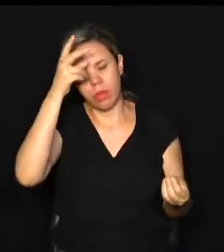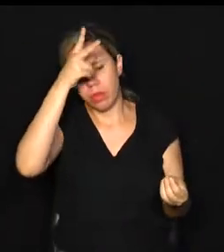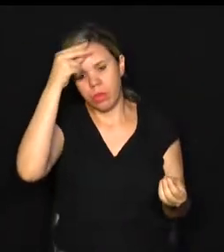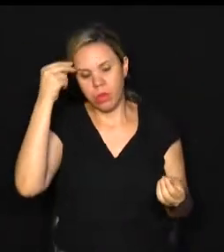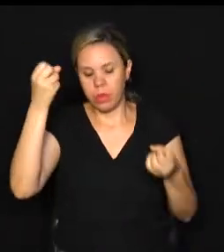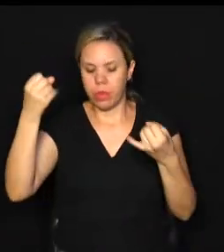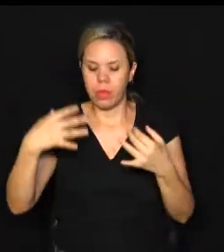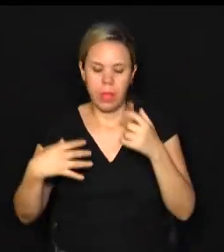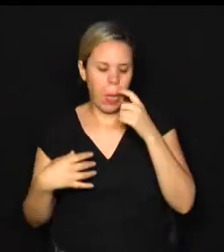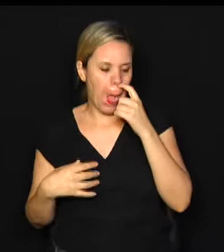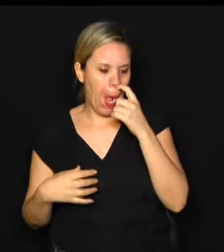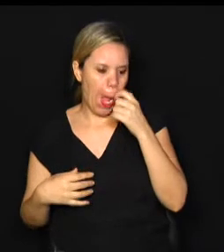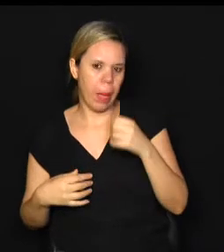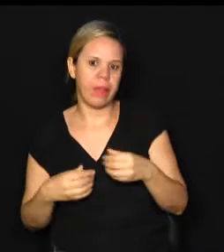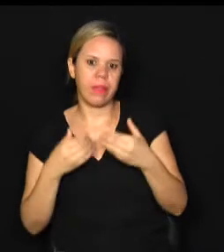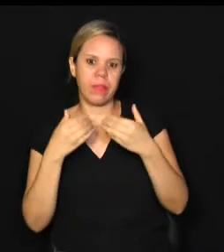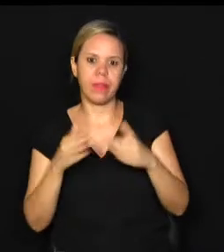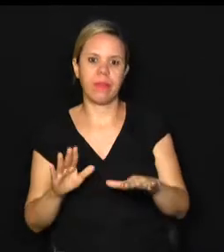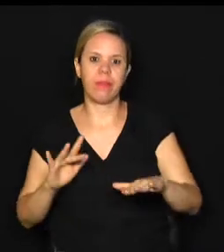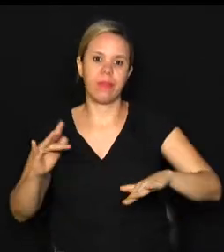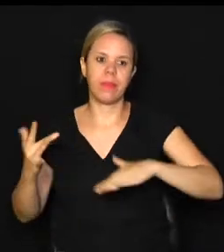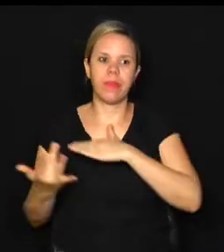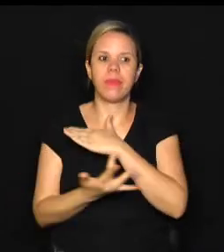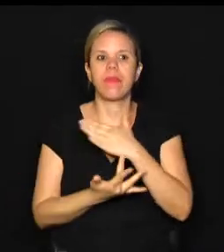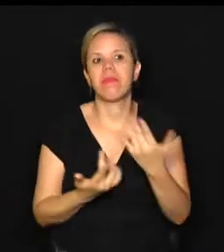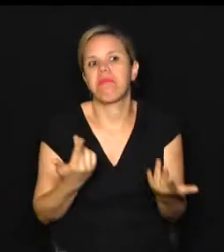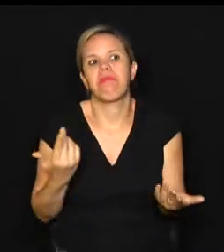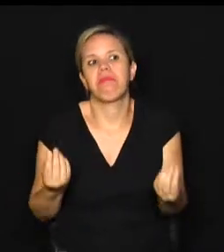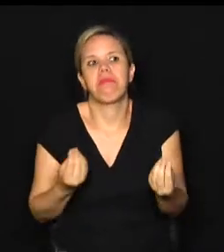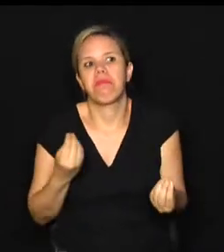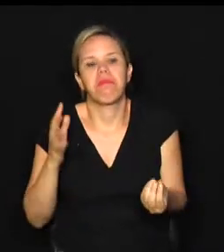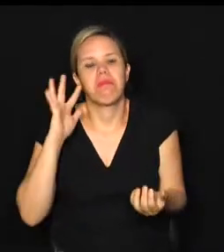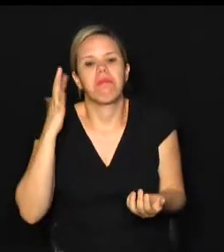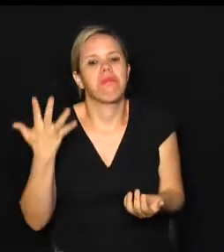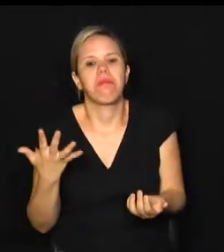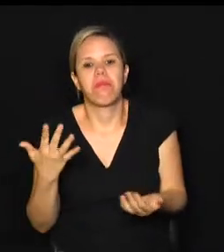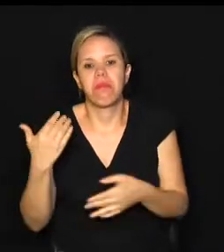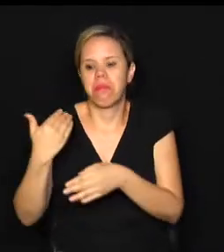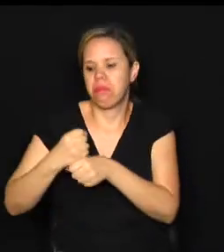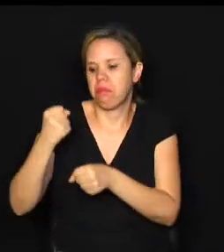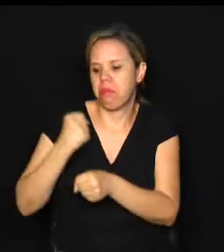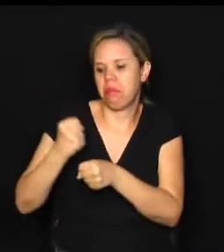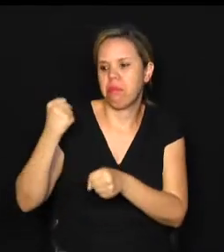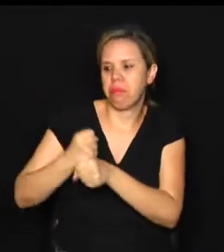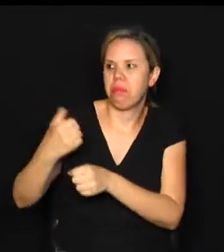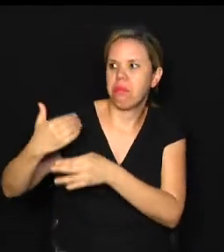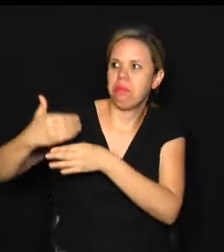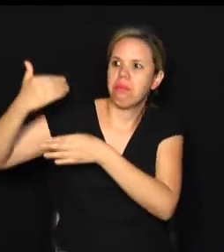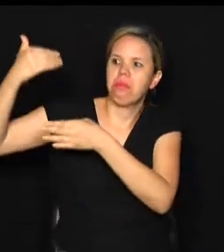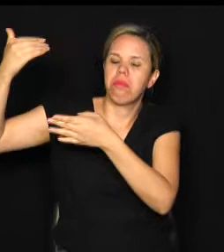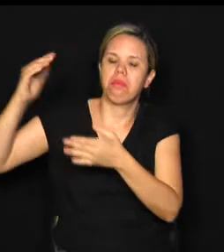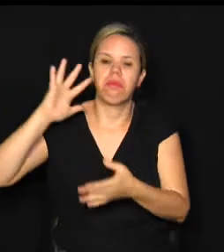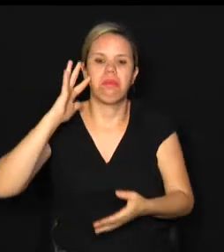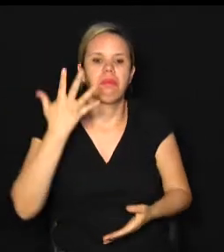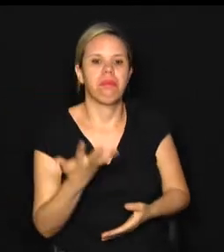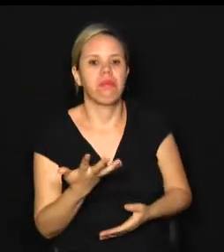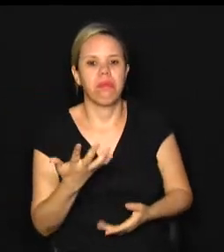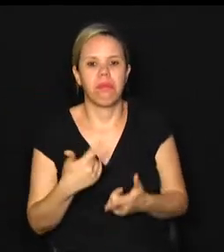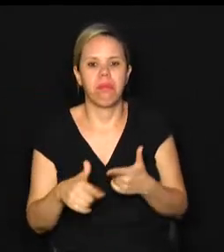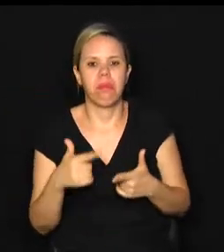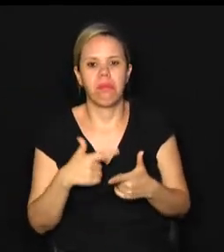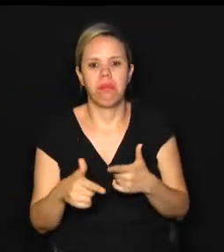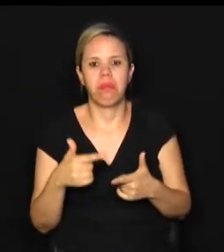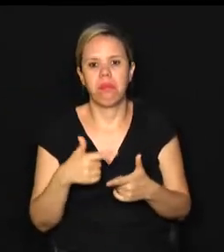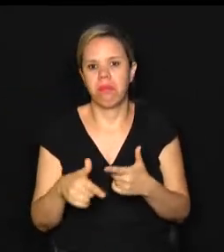isso. Ele lança isso na mídia como se fosse uma solução construir uma barragem para resolver o problema